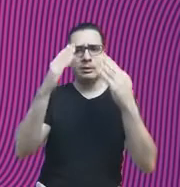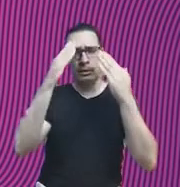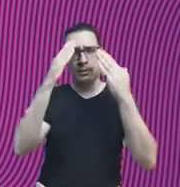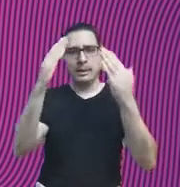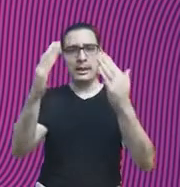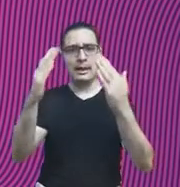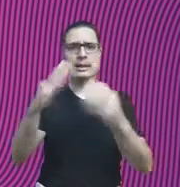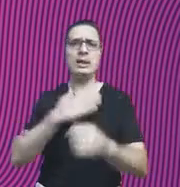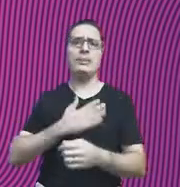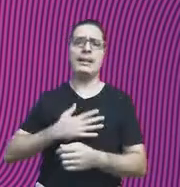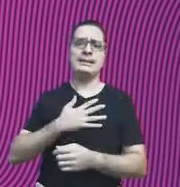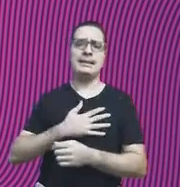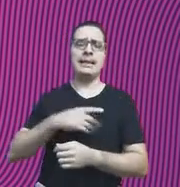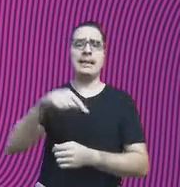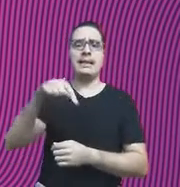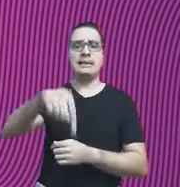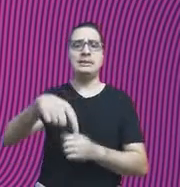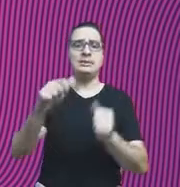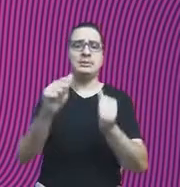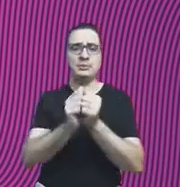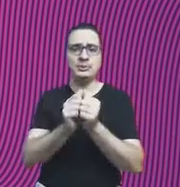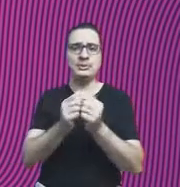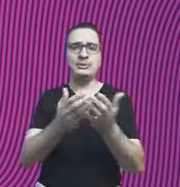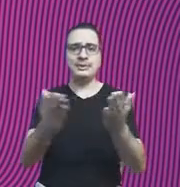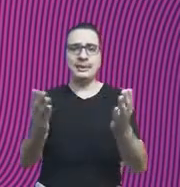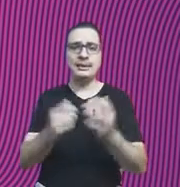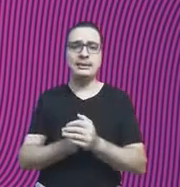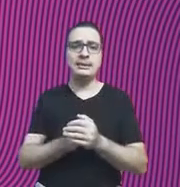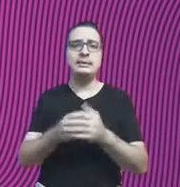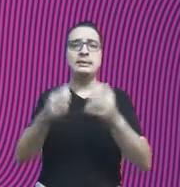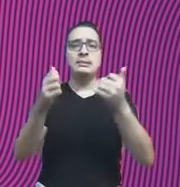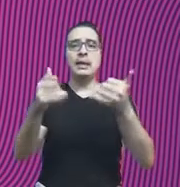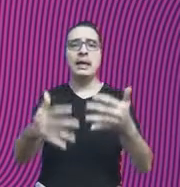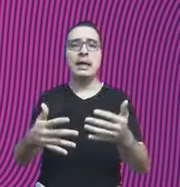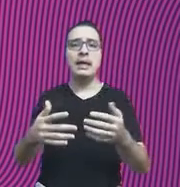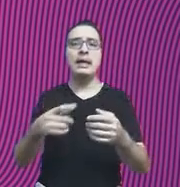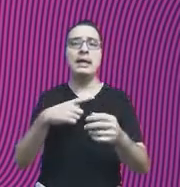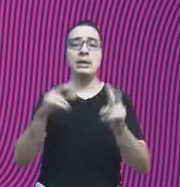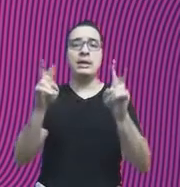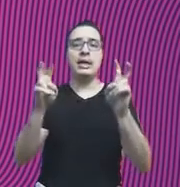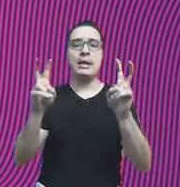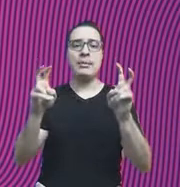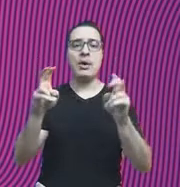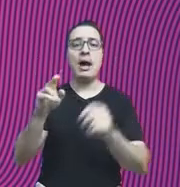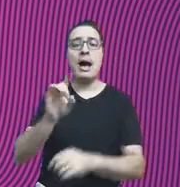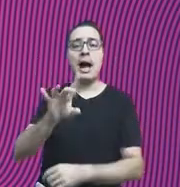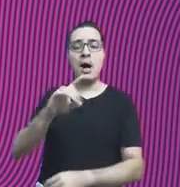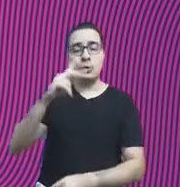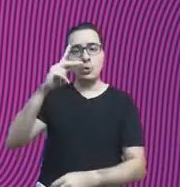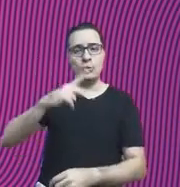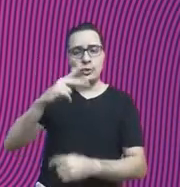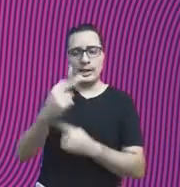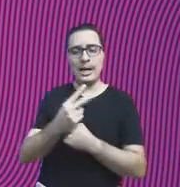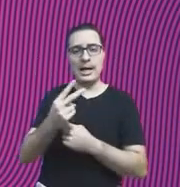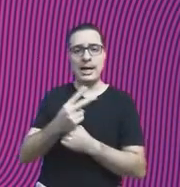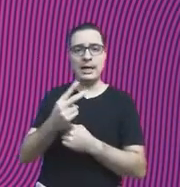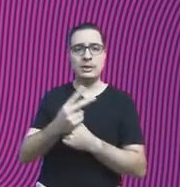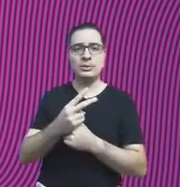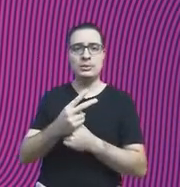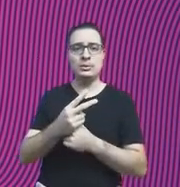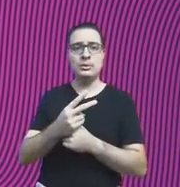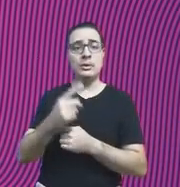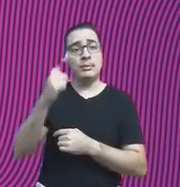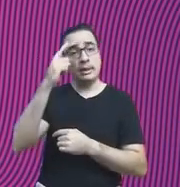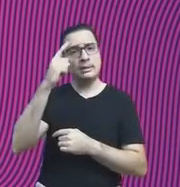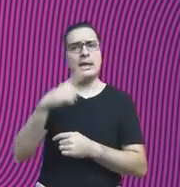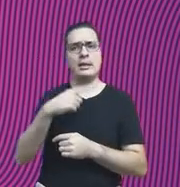estar aqui, né? Uma honra poder falar alguma coisa sobre autocuidado, e eu suponho que tem uma audiência